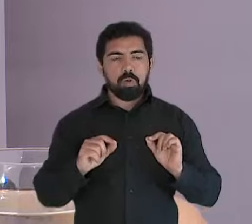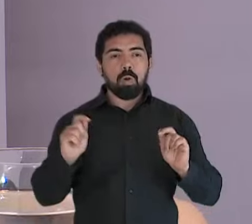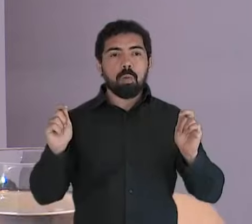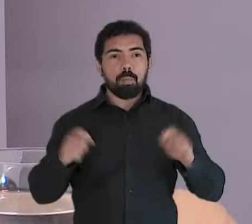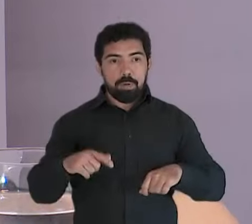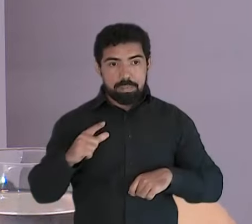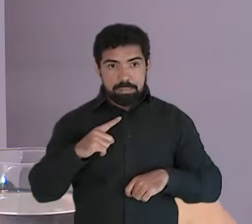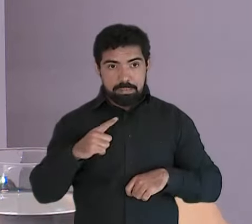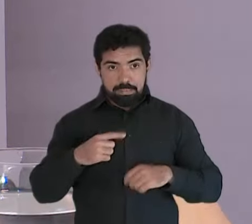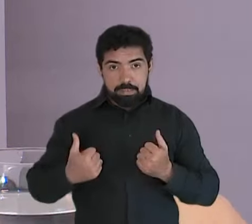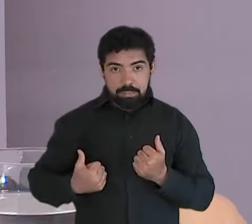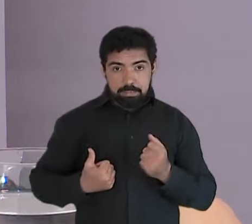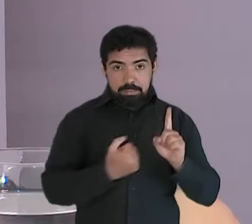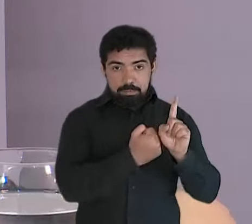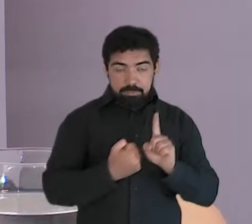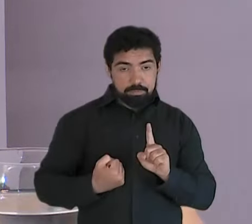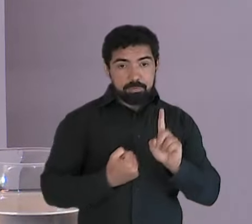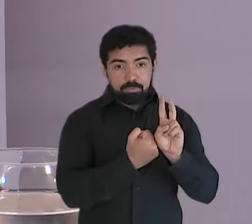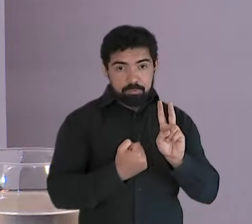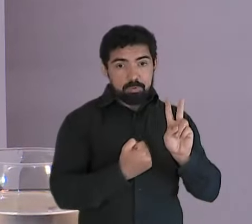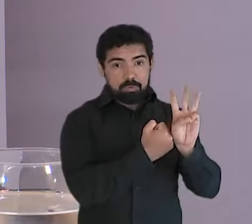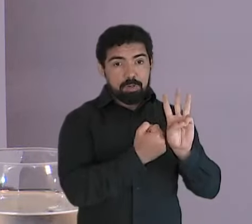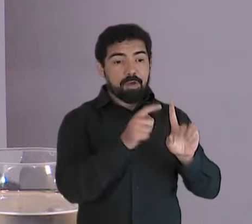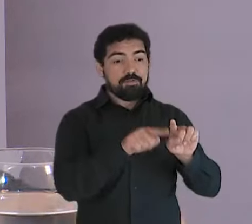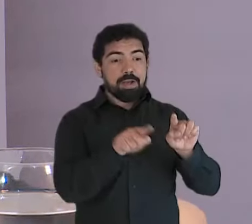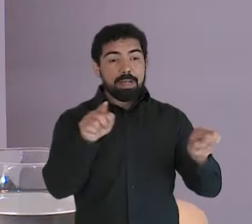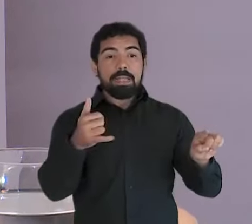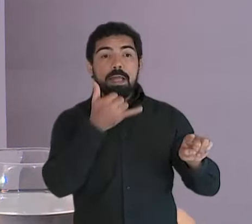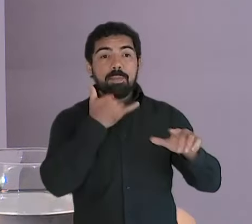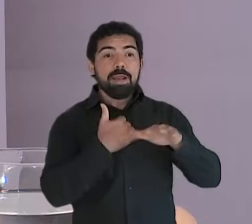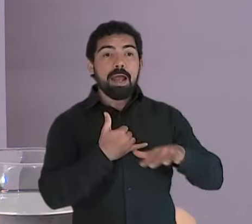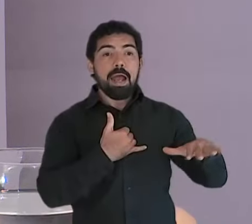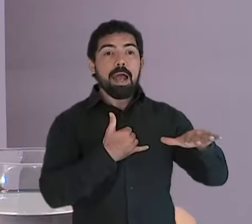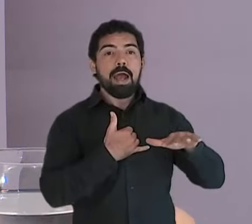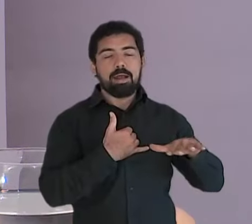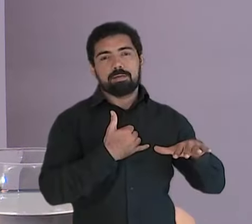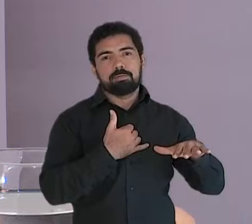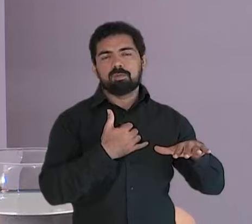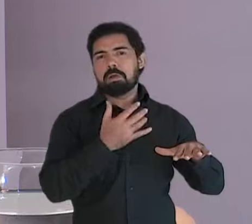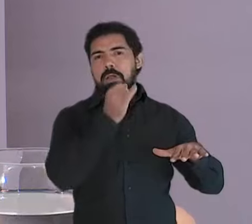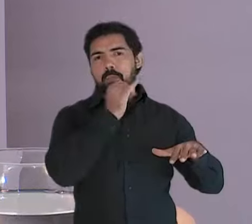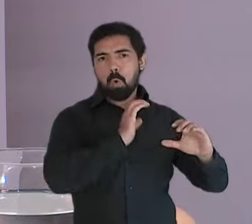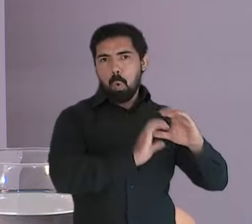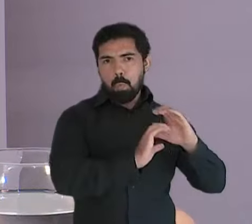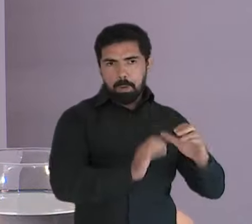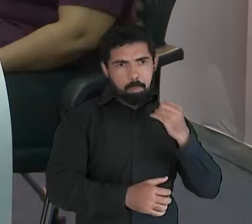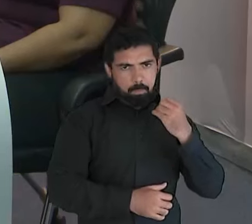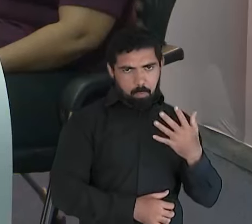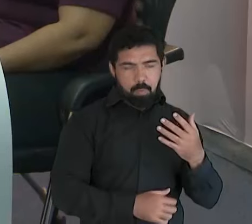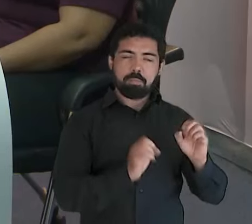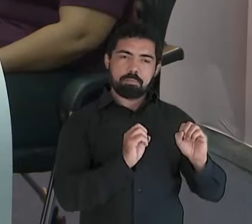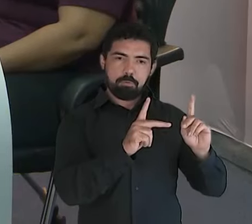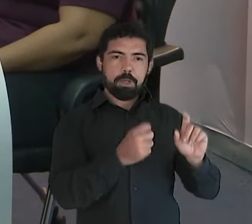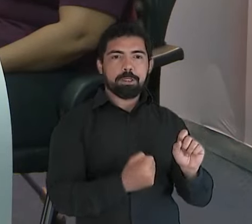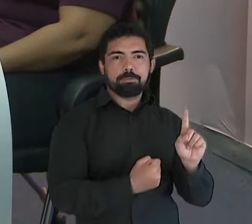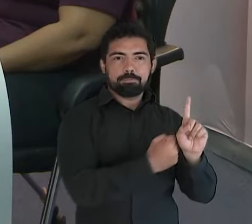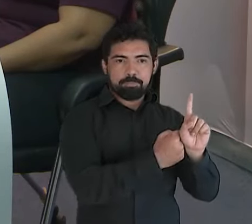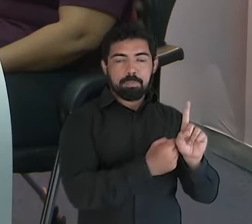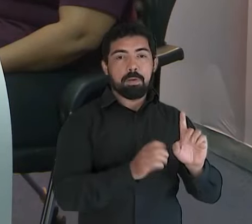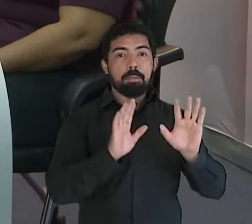de suporte variando de acordo com a área de comprometimento. As necessidades, né? Exatamente.